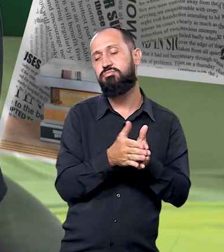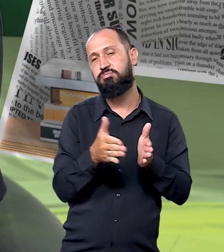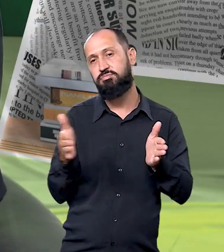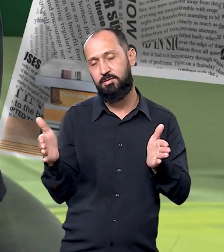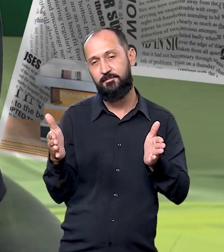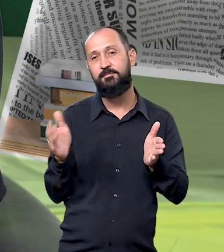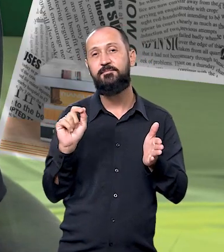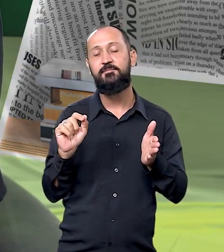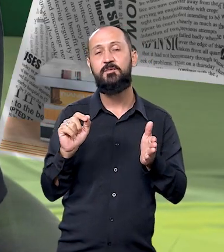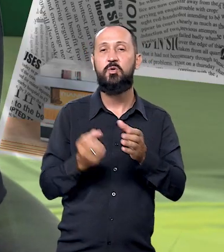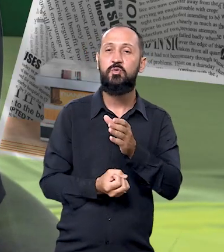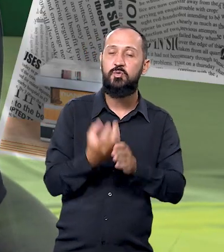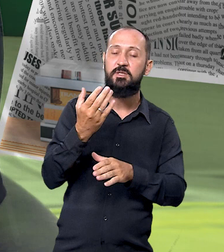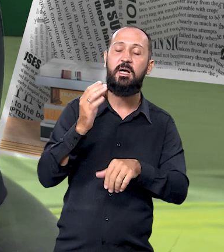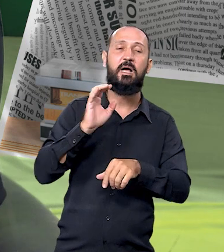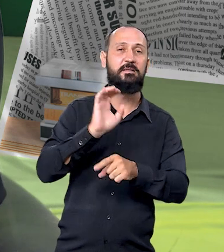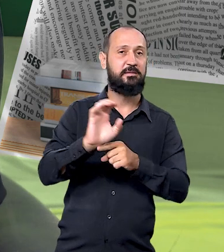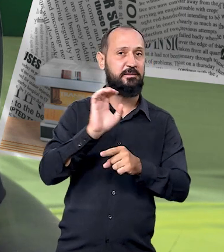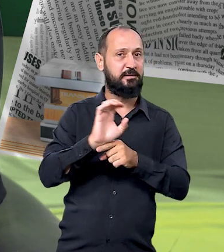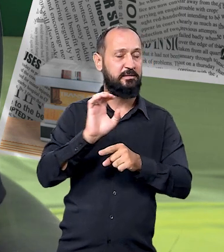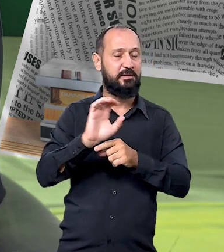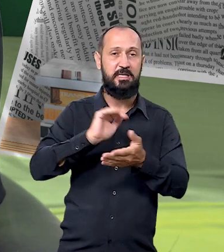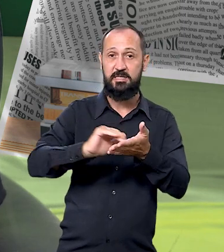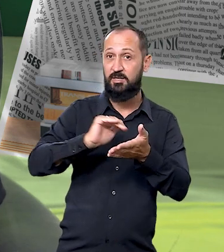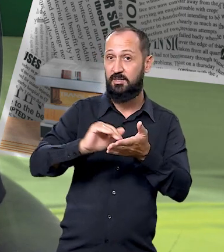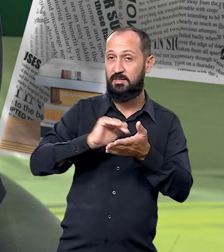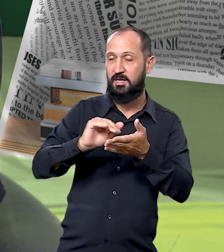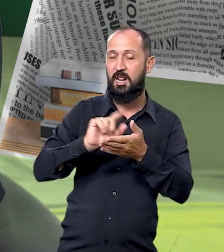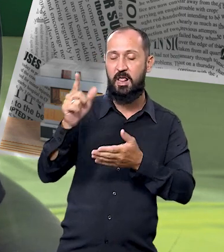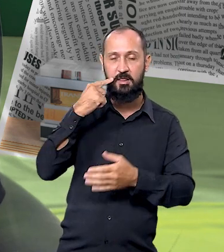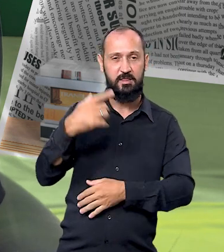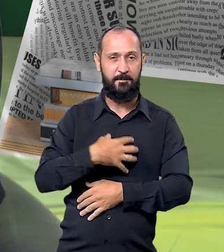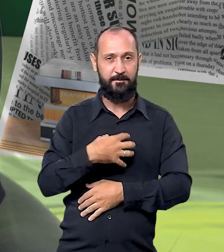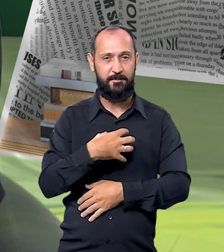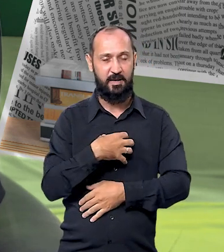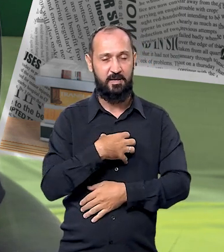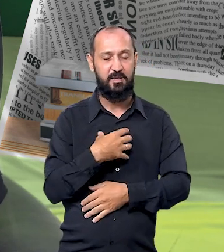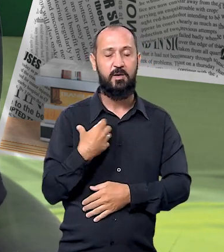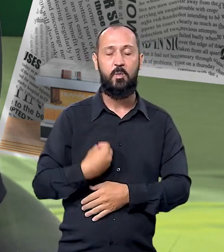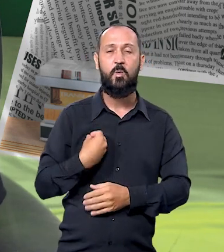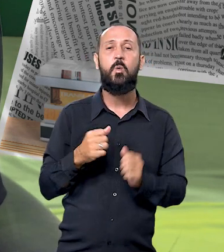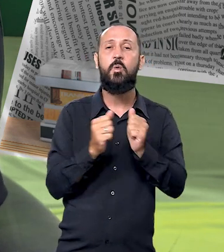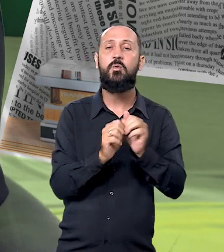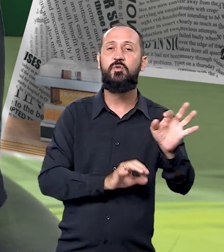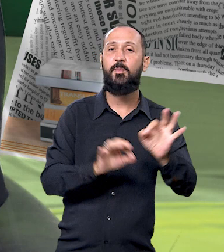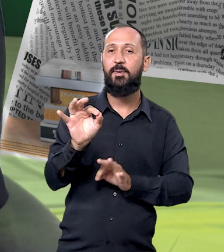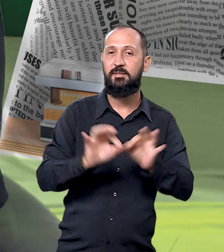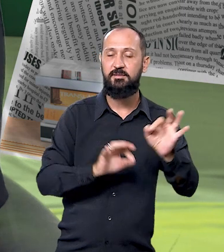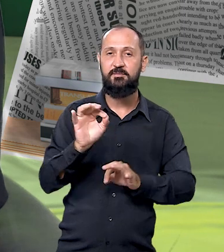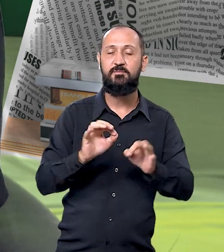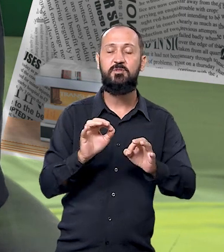durante um período, quando foi criada a Secretaria de Políticas para as Mulheres do Governo do Estado da Bahia, eu fui convidada para compor a equipe